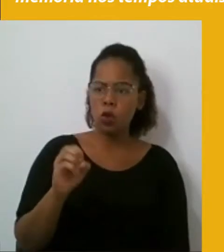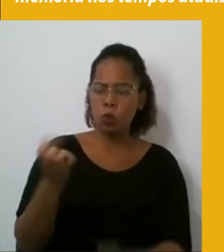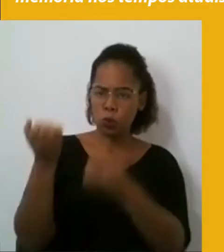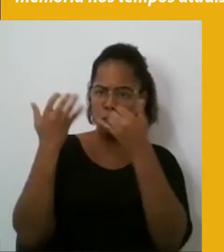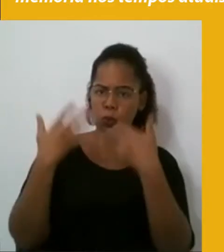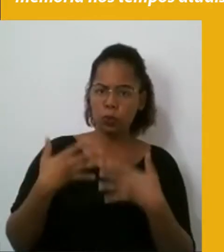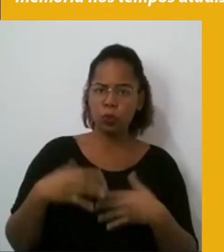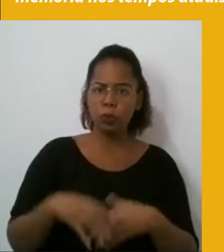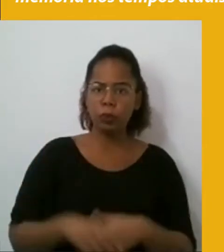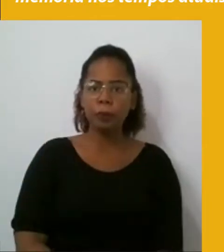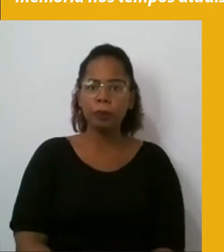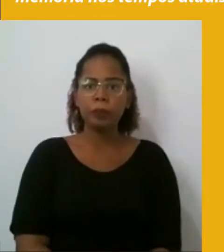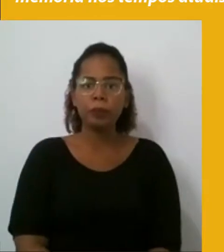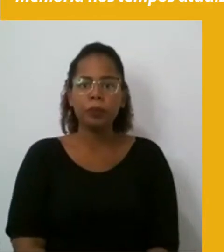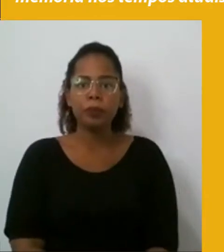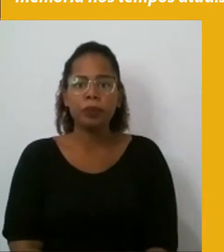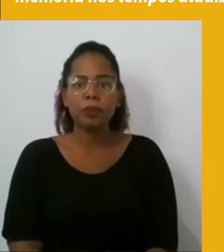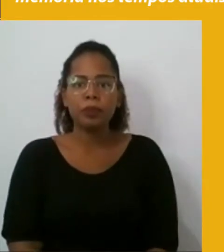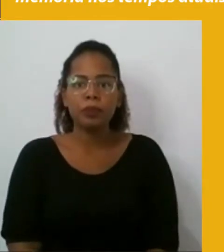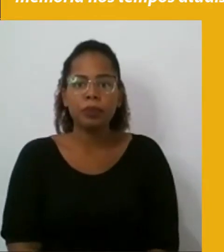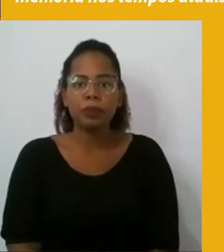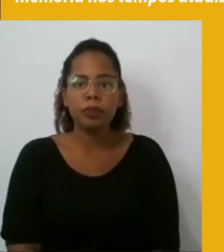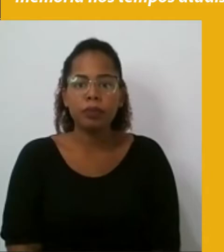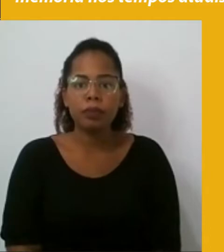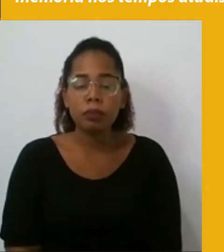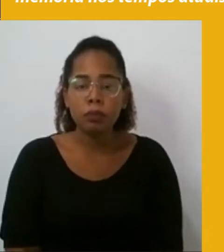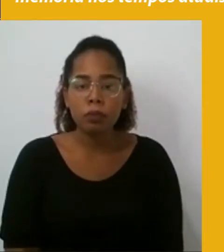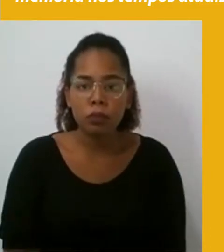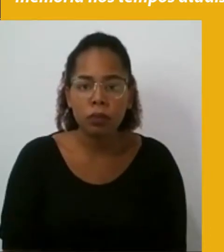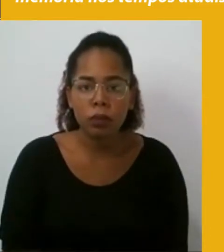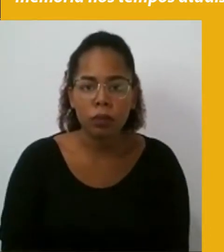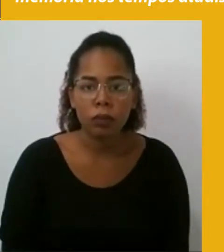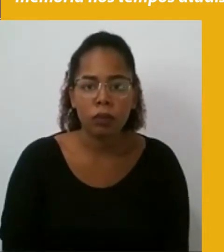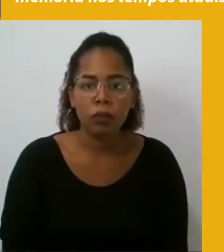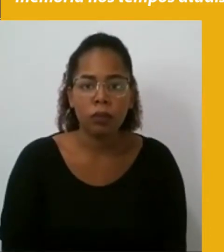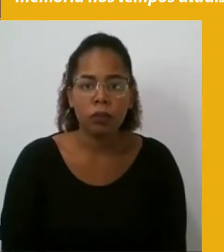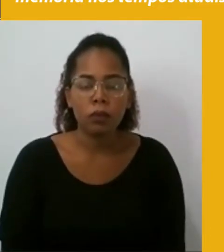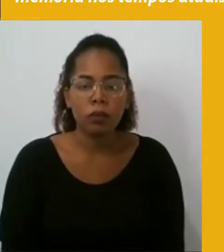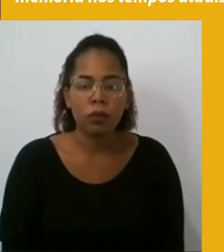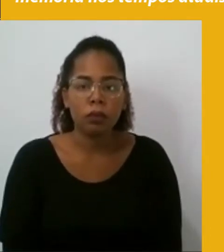Várias. Mas é muito bom ouvir aqui o Sidarta falando.